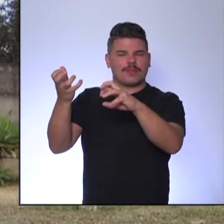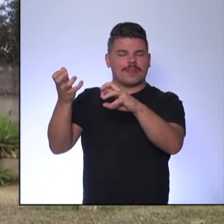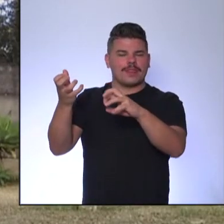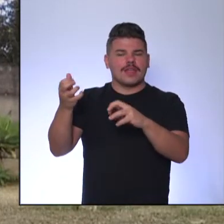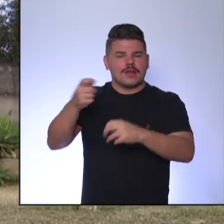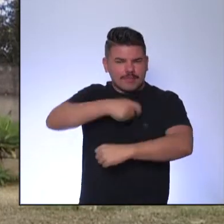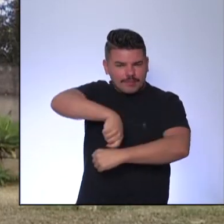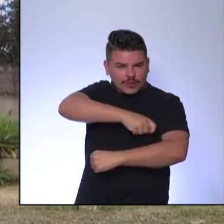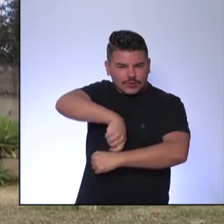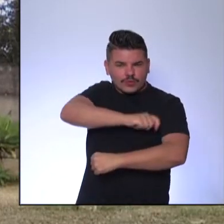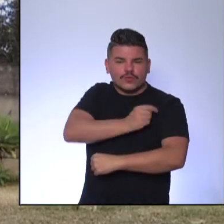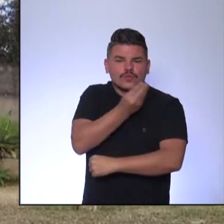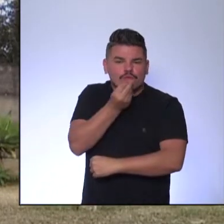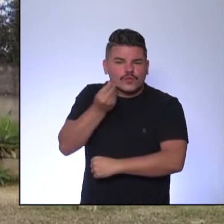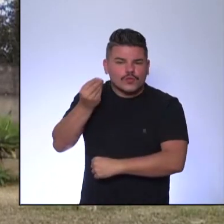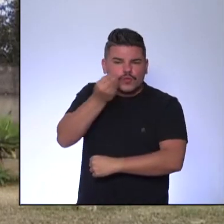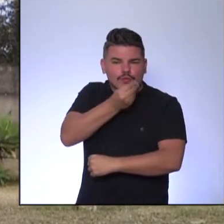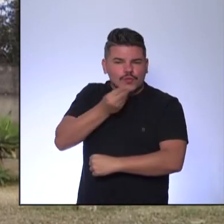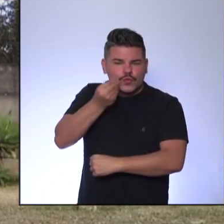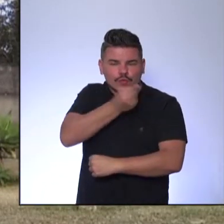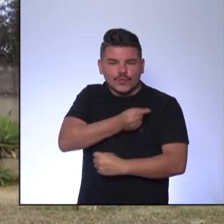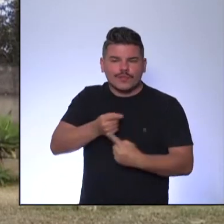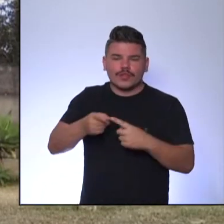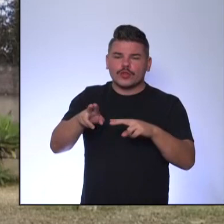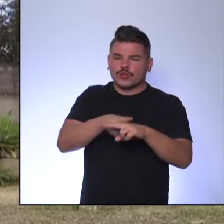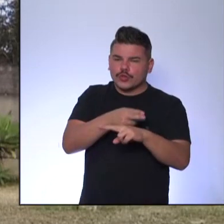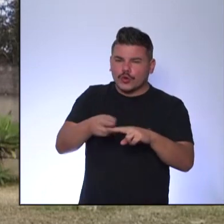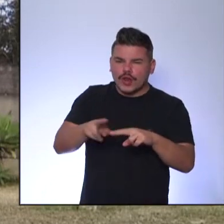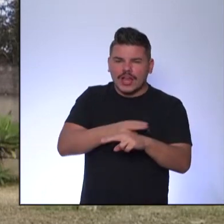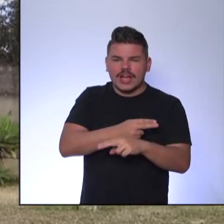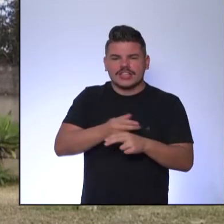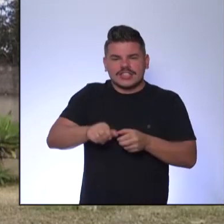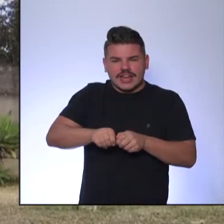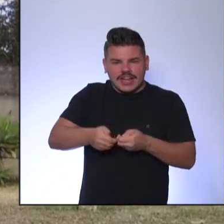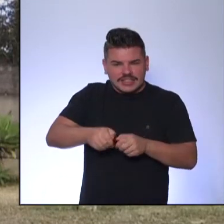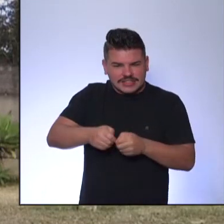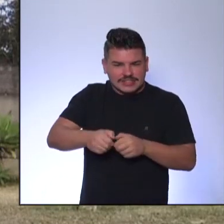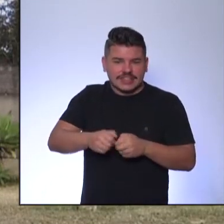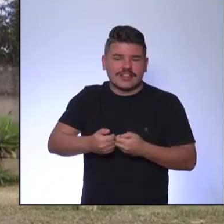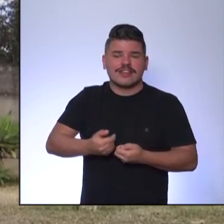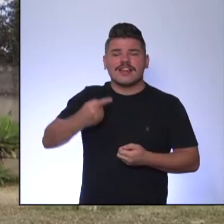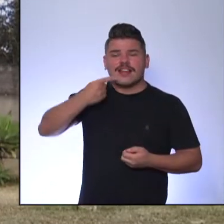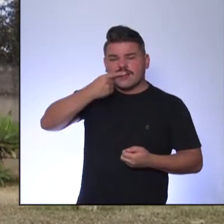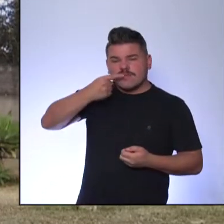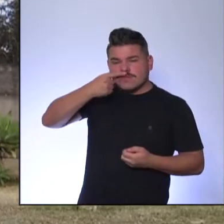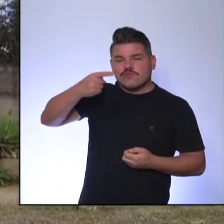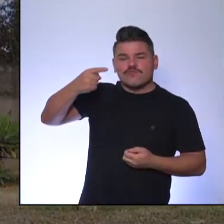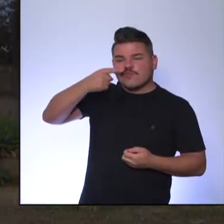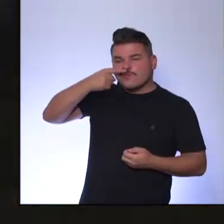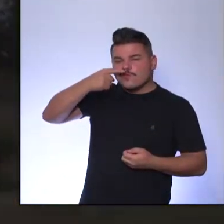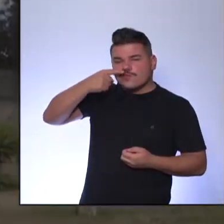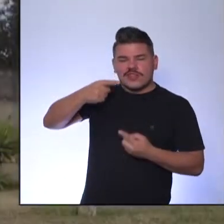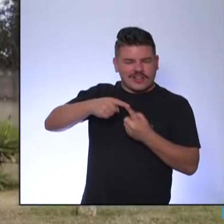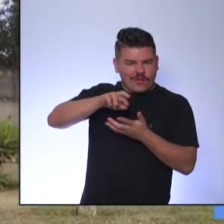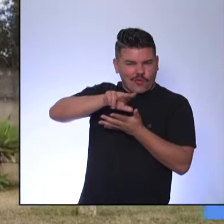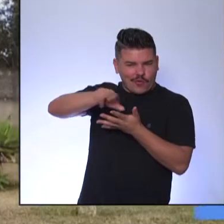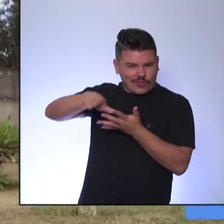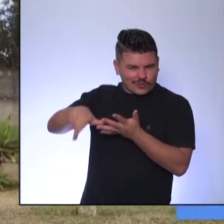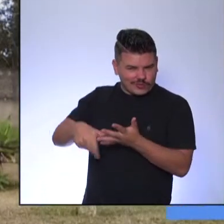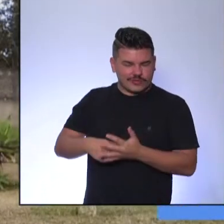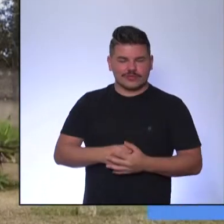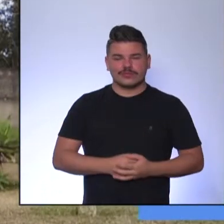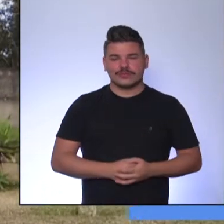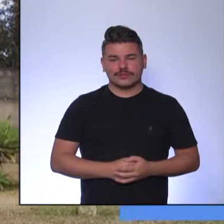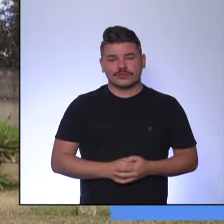da floresta amazônica, tais como cacau, castanha, canela, cravo, entre outros. É